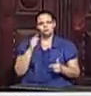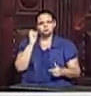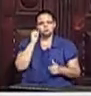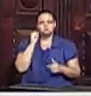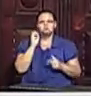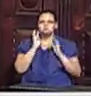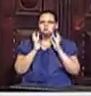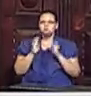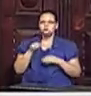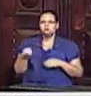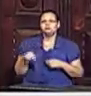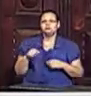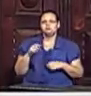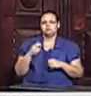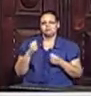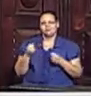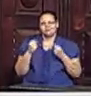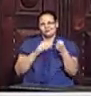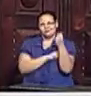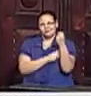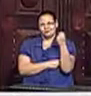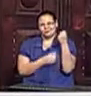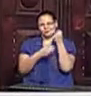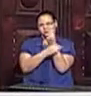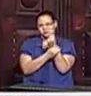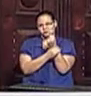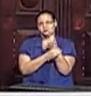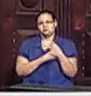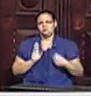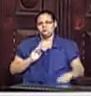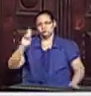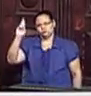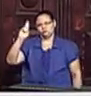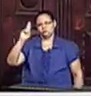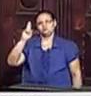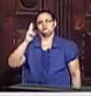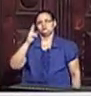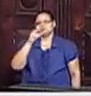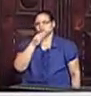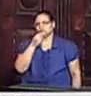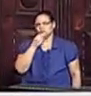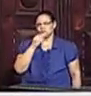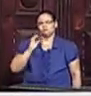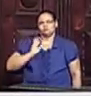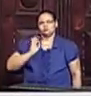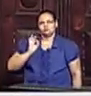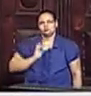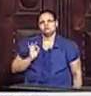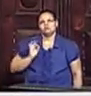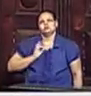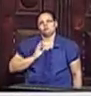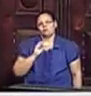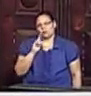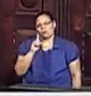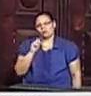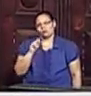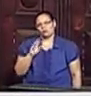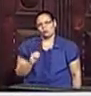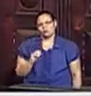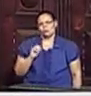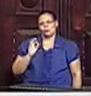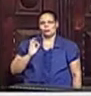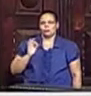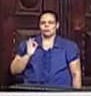as forças de segurança. Ouvimos o delegado da Delegacia de Roubo de Cargas da Polícia Civil, ouvimos